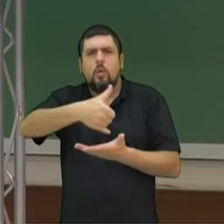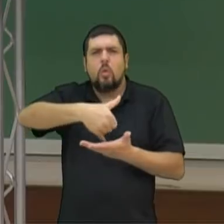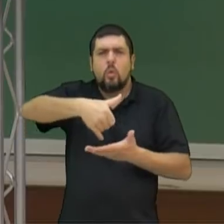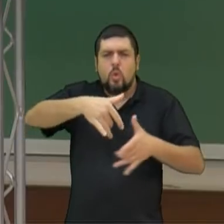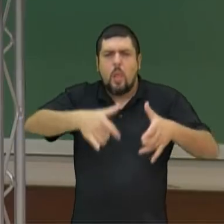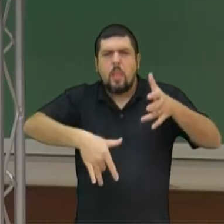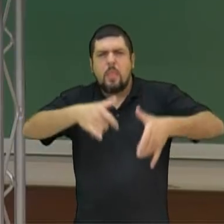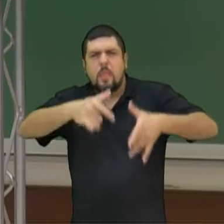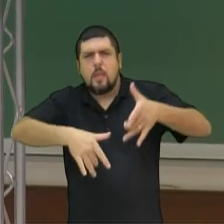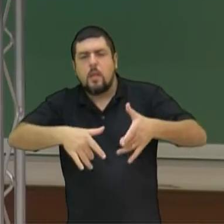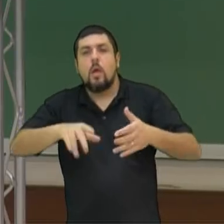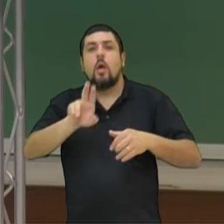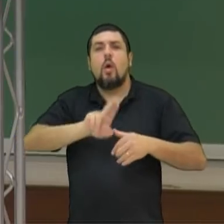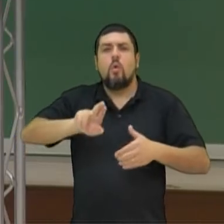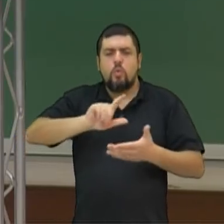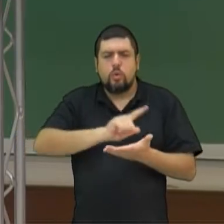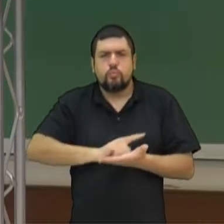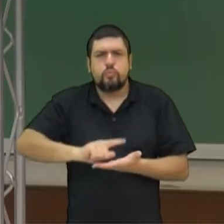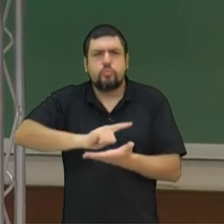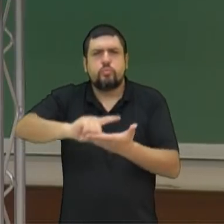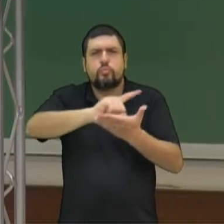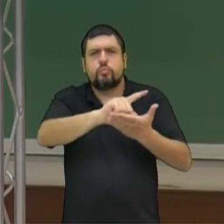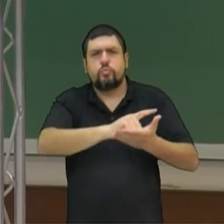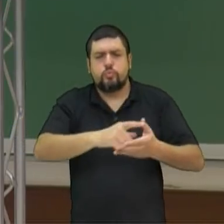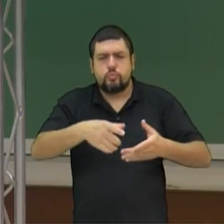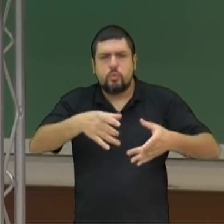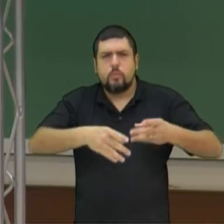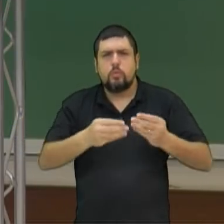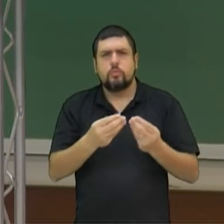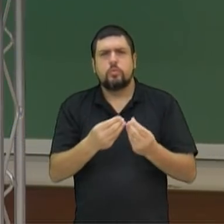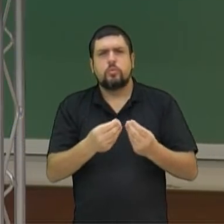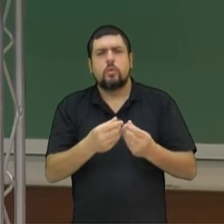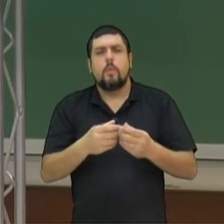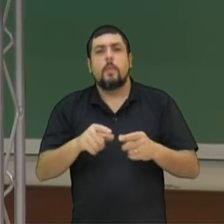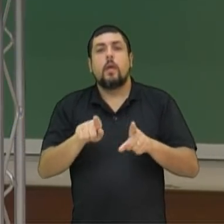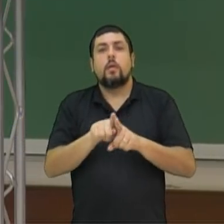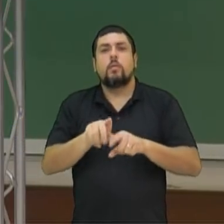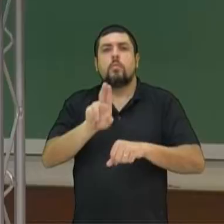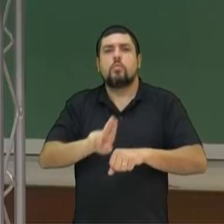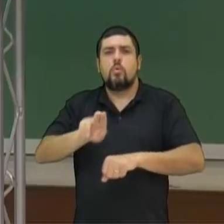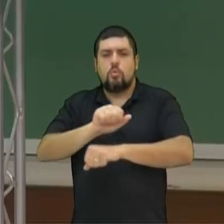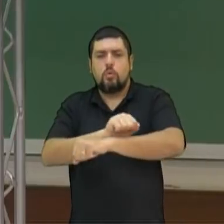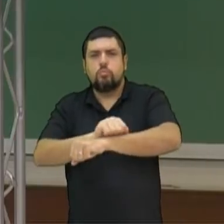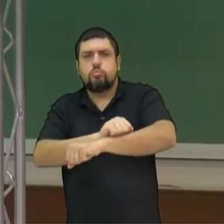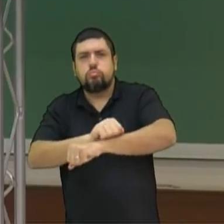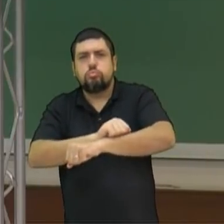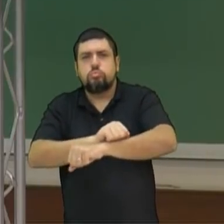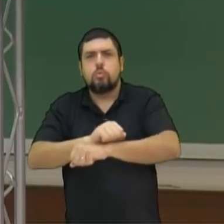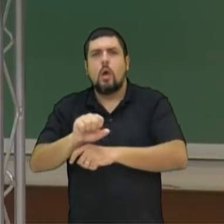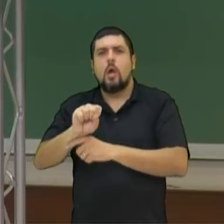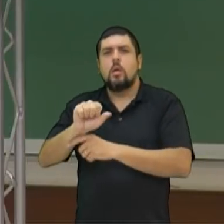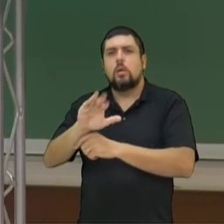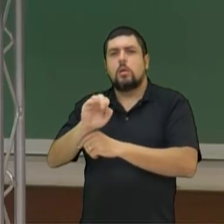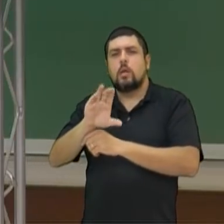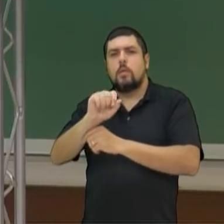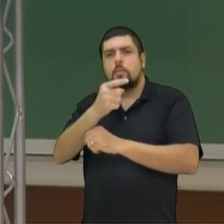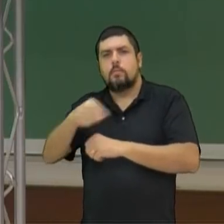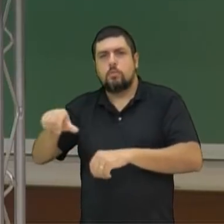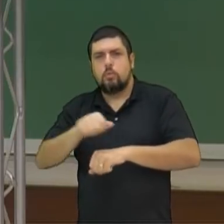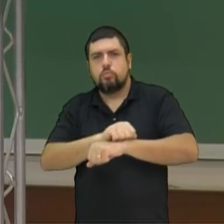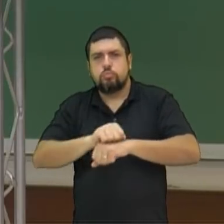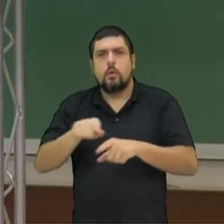de produtos de limpeza, principalmente sabão e sabonete. Usa-se uma base fortíssima,